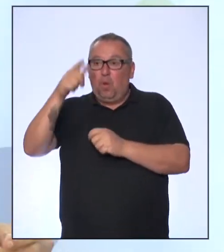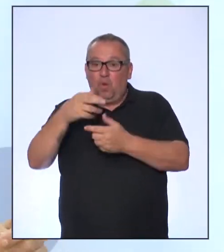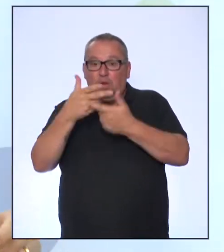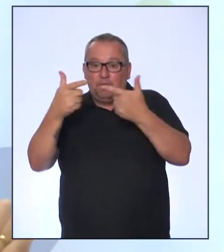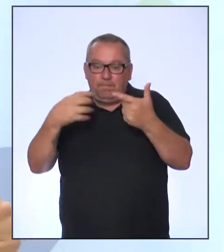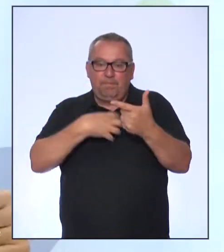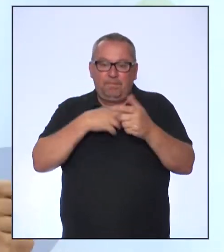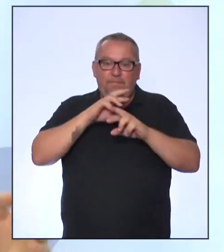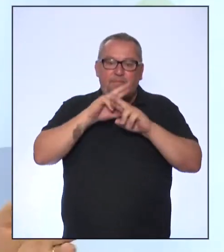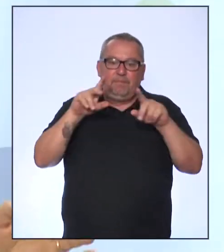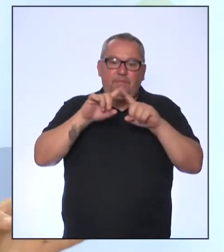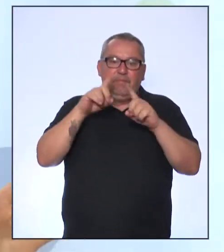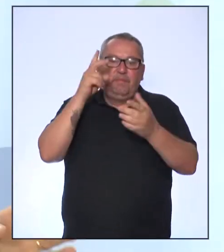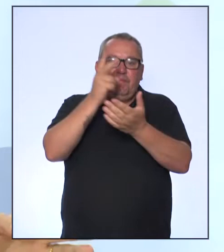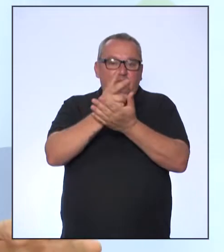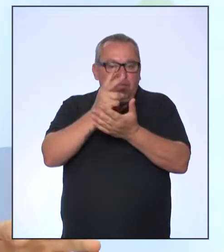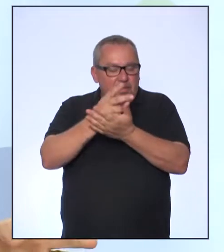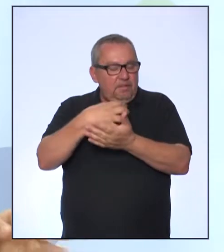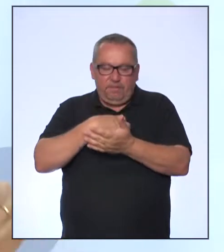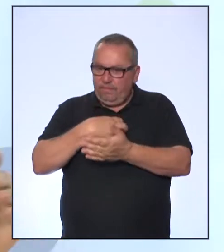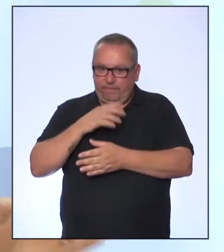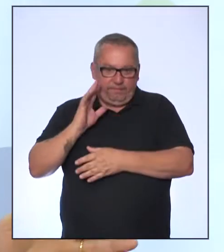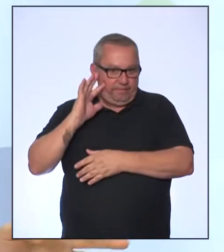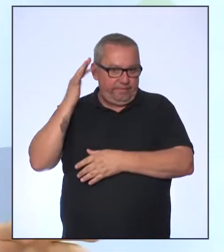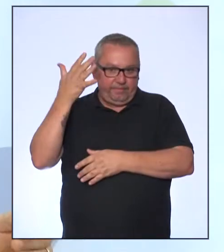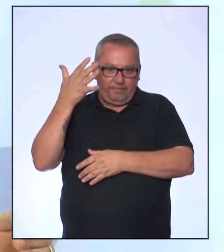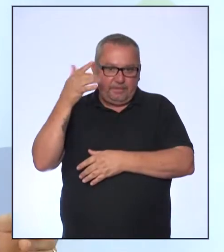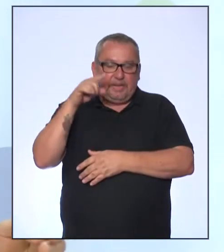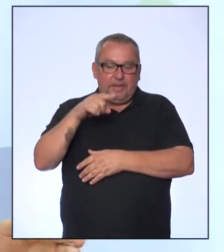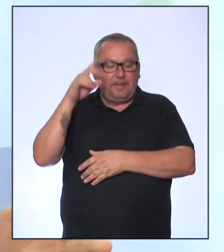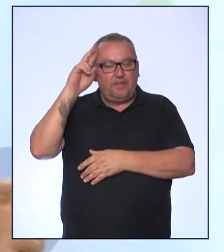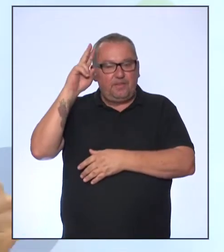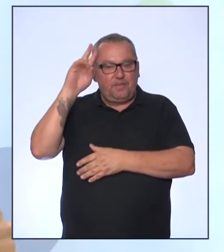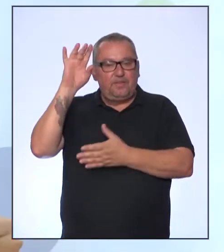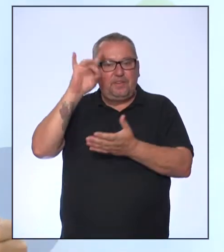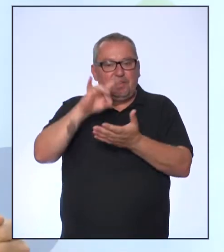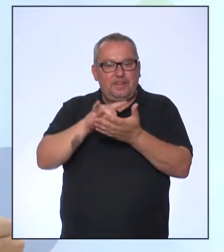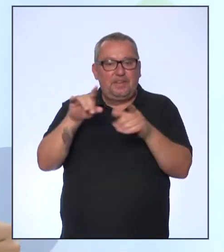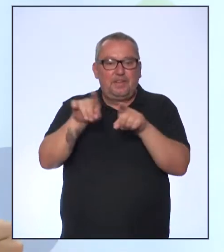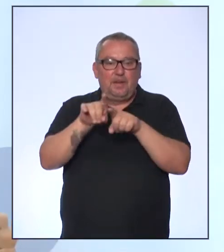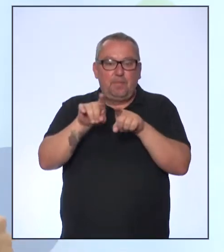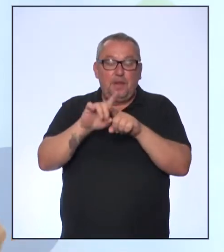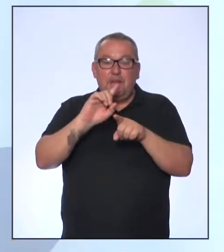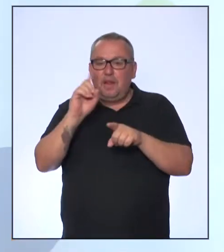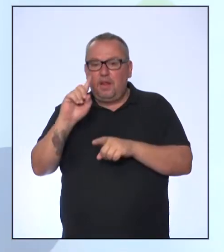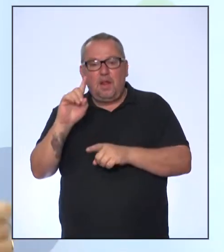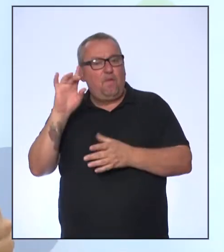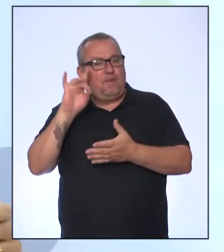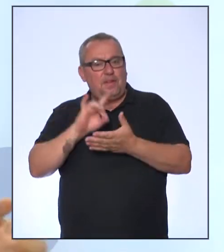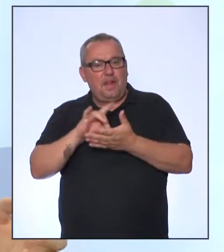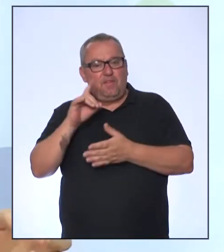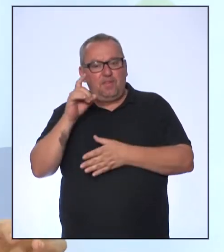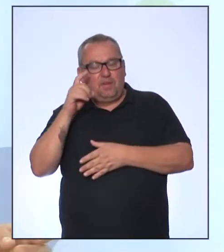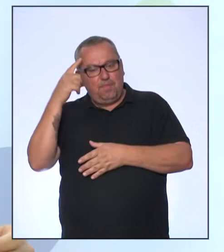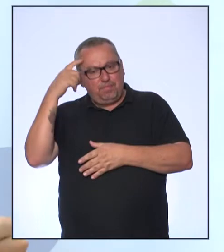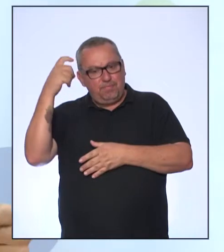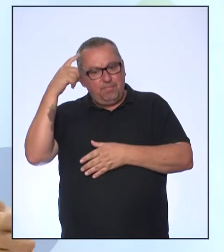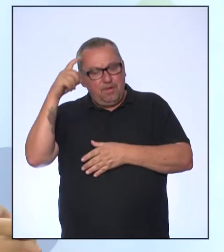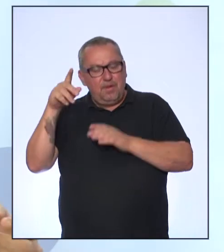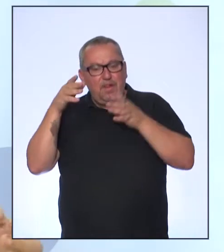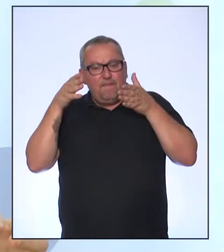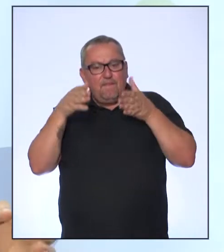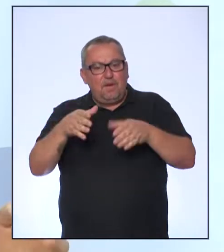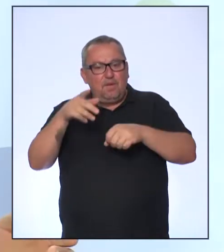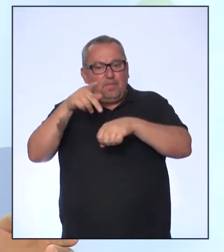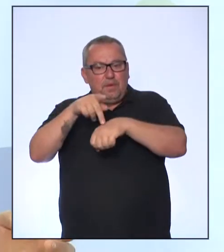de forma diferente, mas da mesma forma ela não vai acontecer. Essa é a história verdadeira. E tem a história não verdadeira, que tem um cunho pedagógico, que tem um